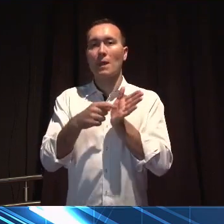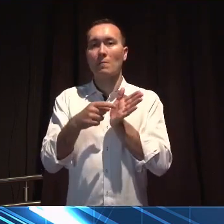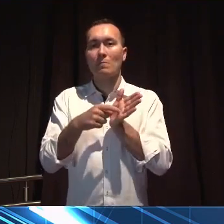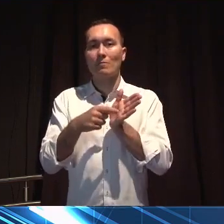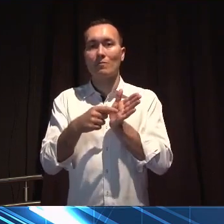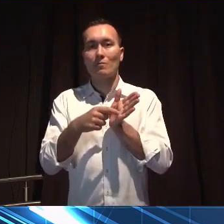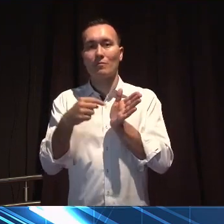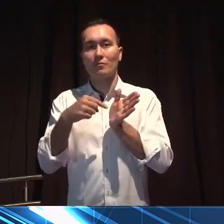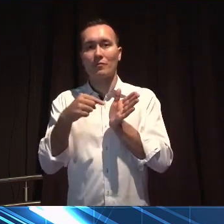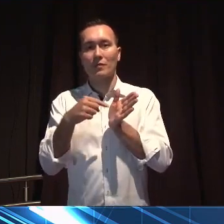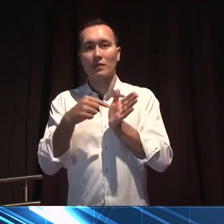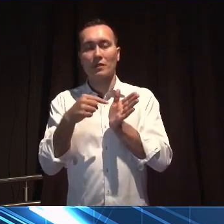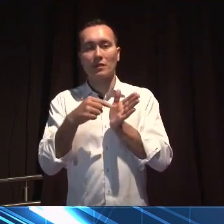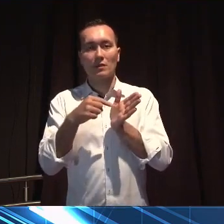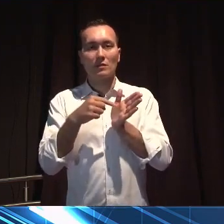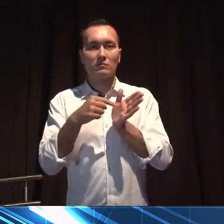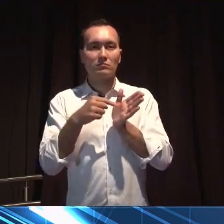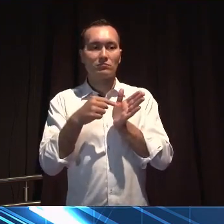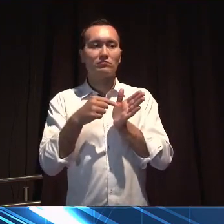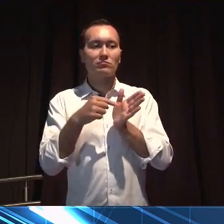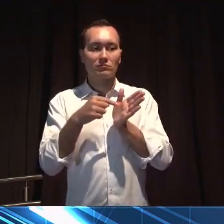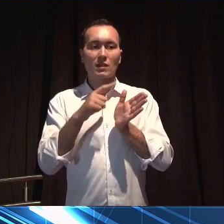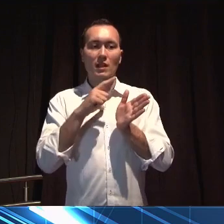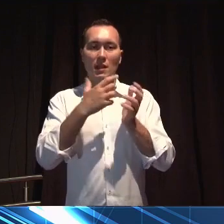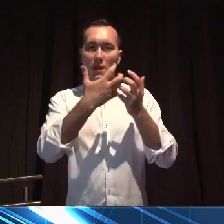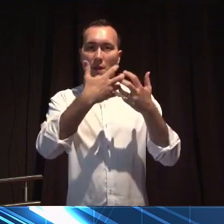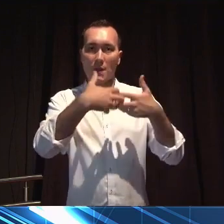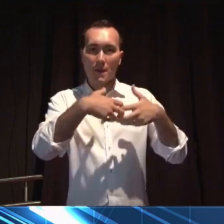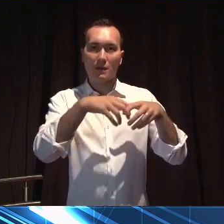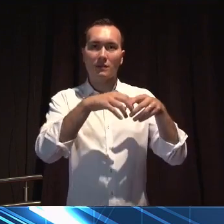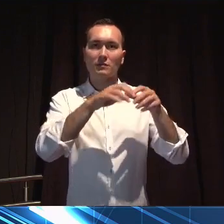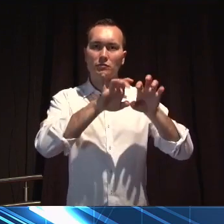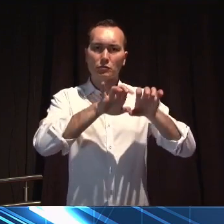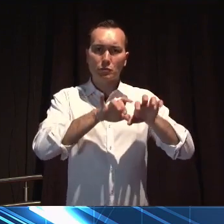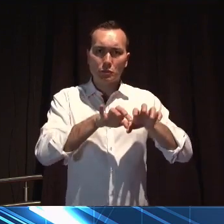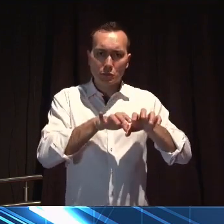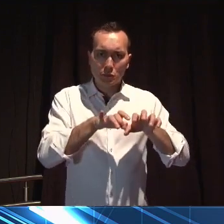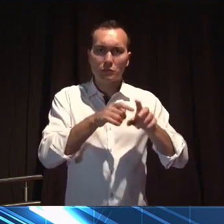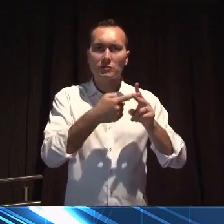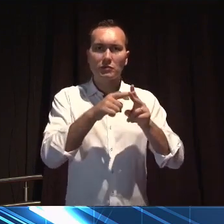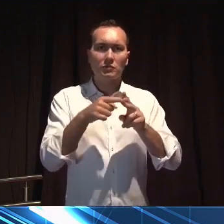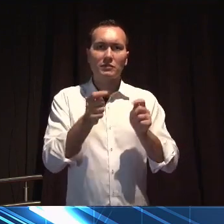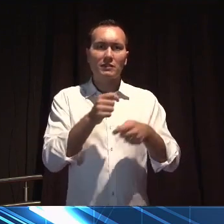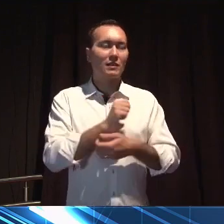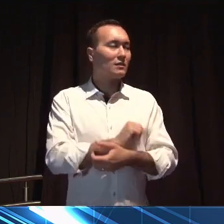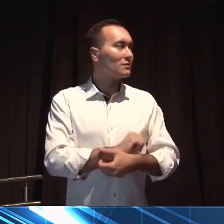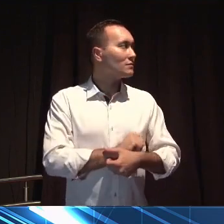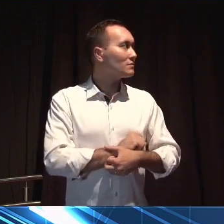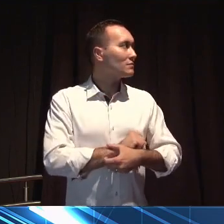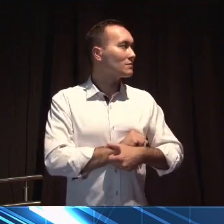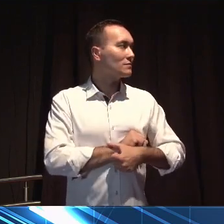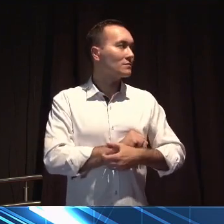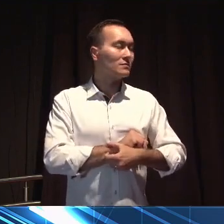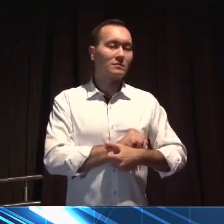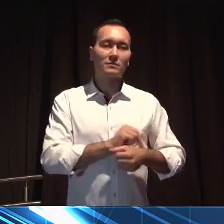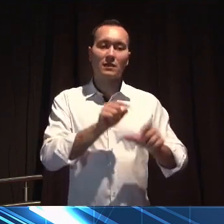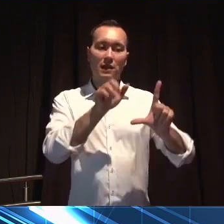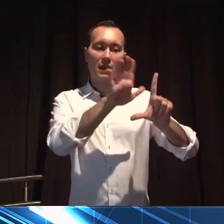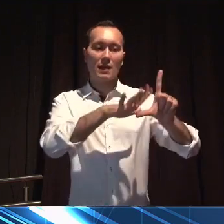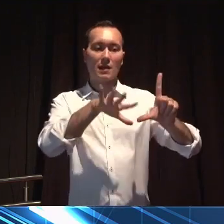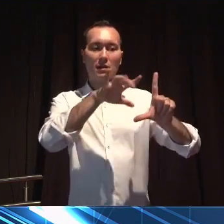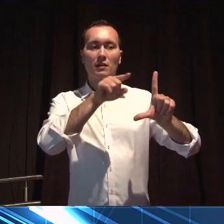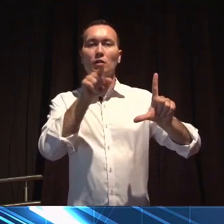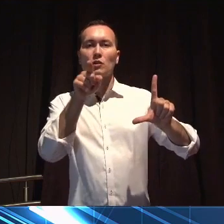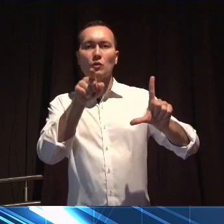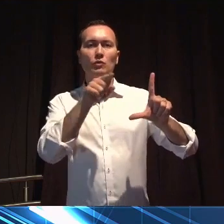Então, esse aqui é o primeiro serviço. Depois tu descobre uma app, tu tem que invocar ela, né, para que ela apareça ali, que ela renderize na tela. Vamos dizer que tu tem, sei lá, uma app de